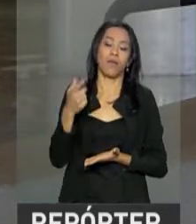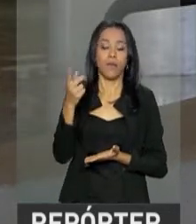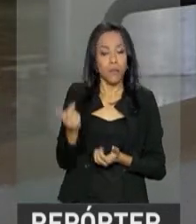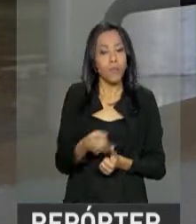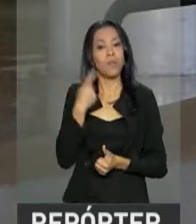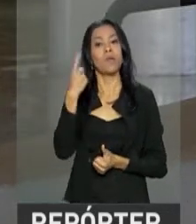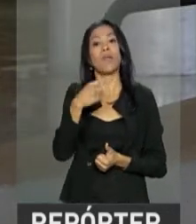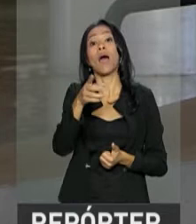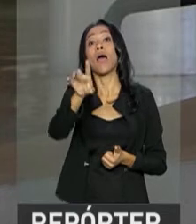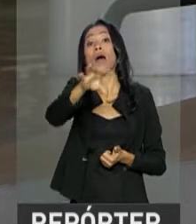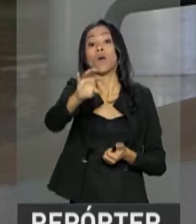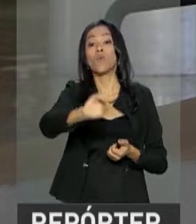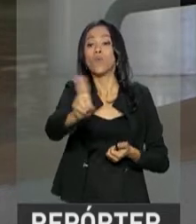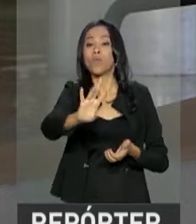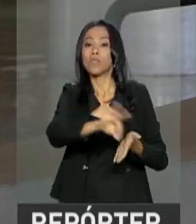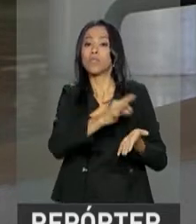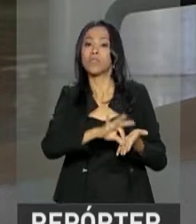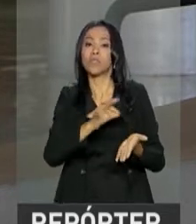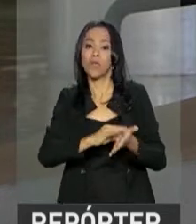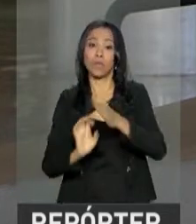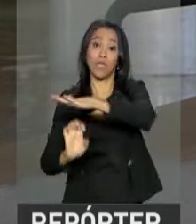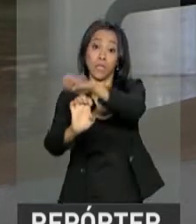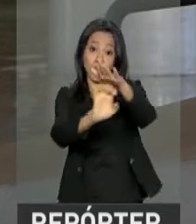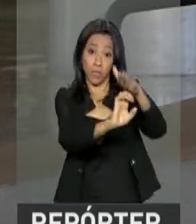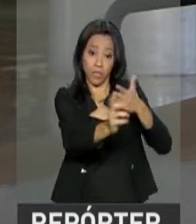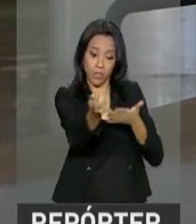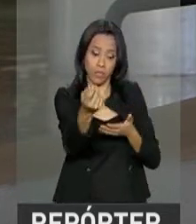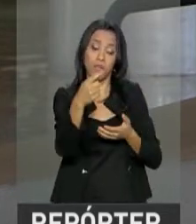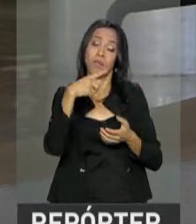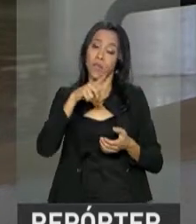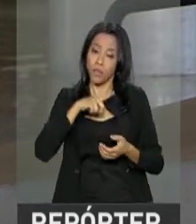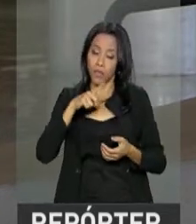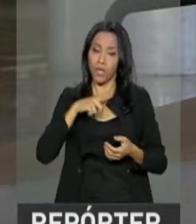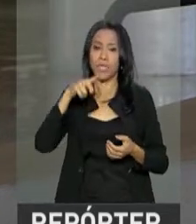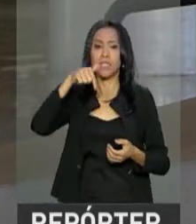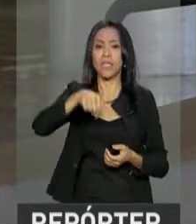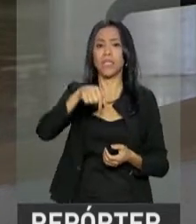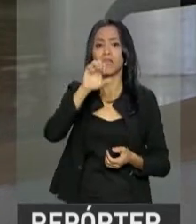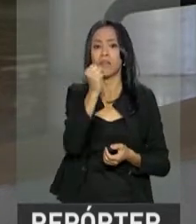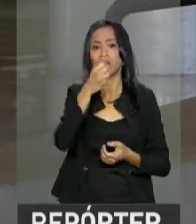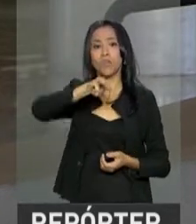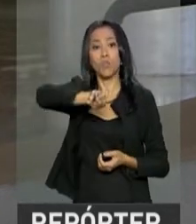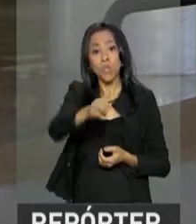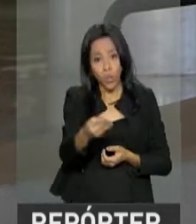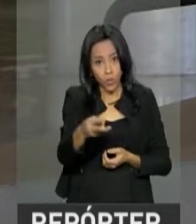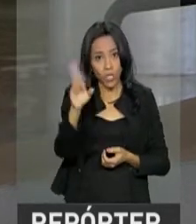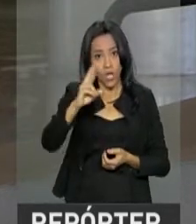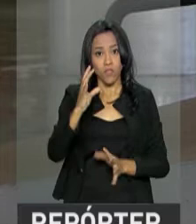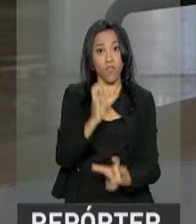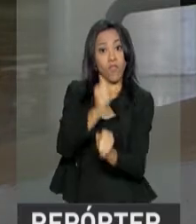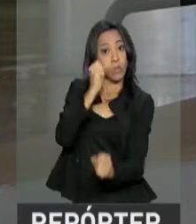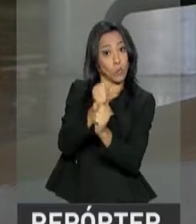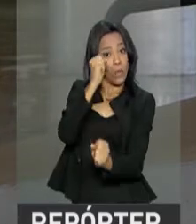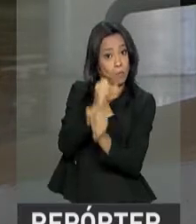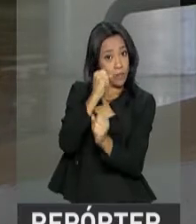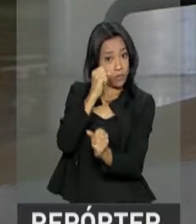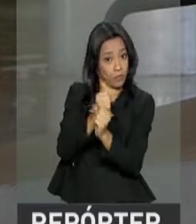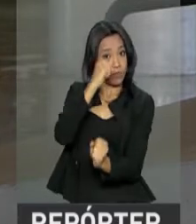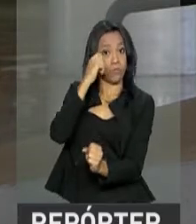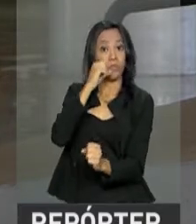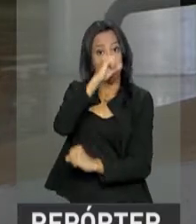empresas com faturamento anual superior a 78 milhões de reais em janeiro de 2019